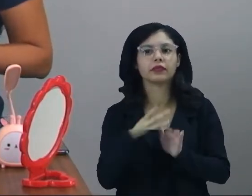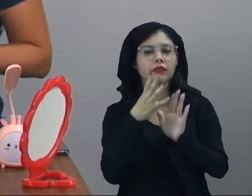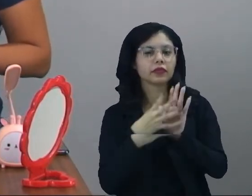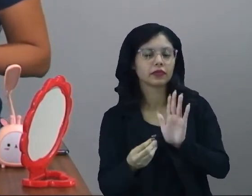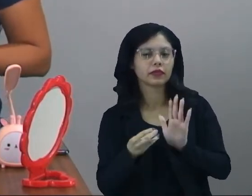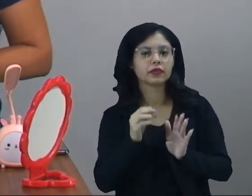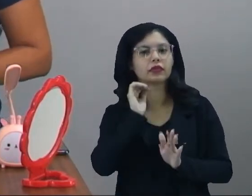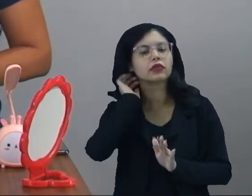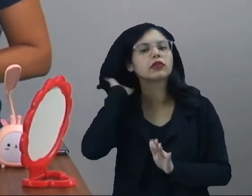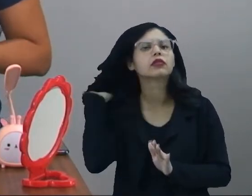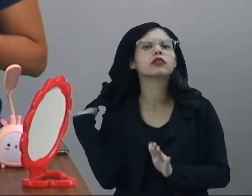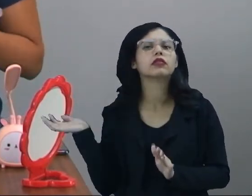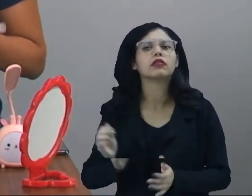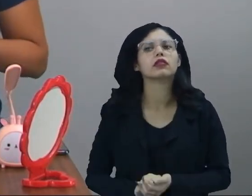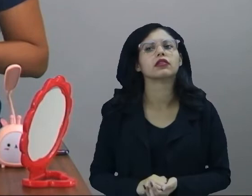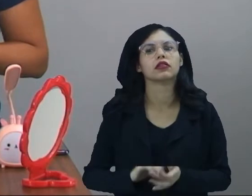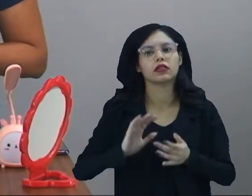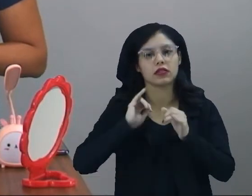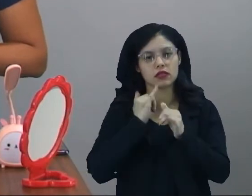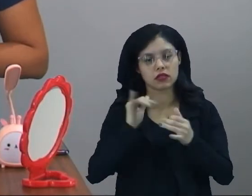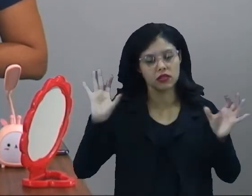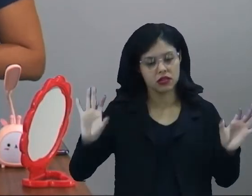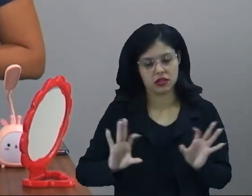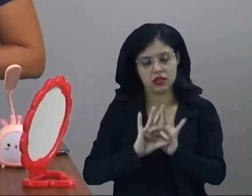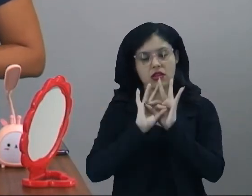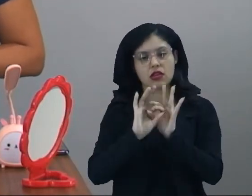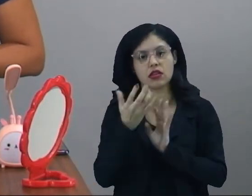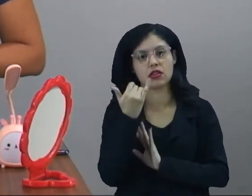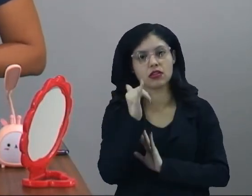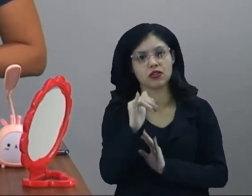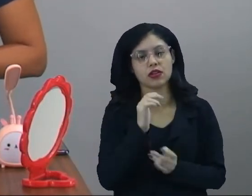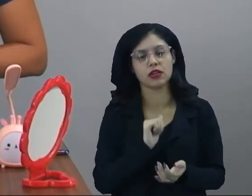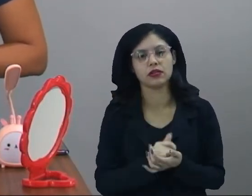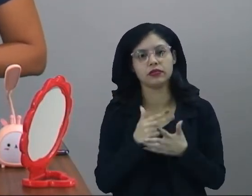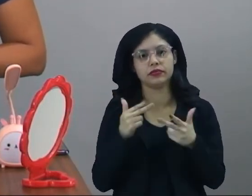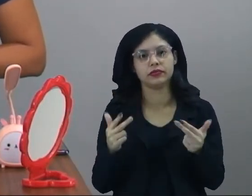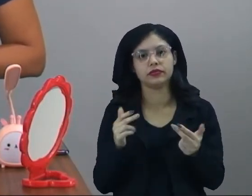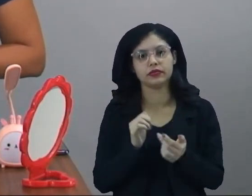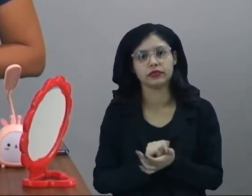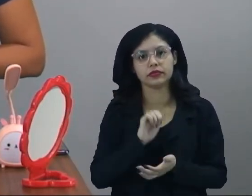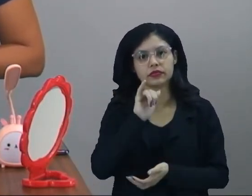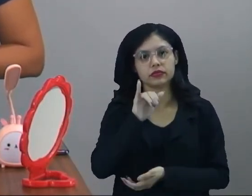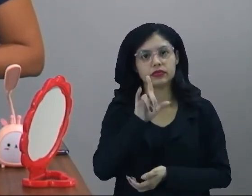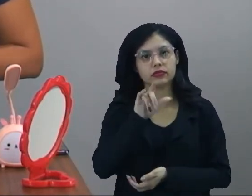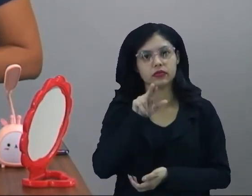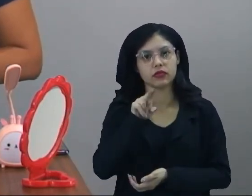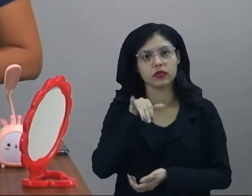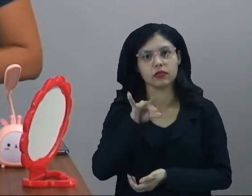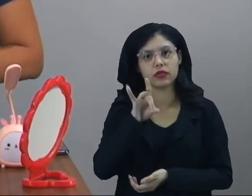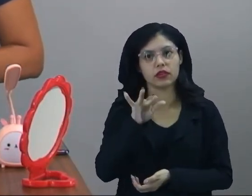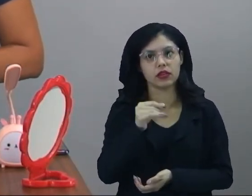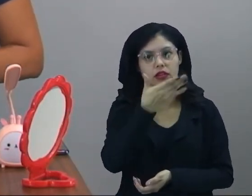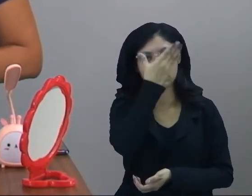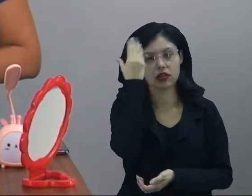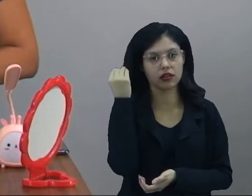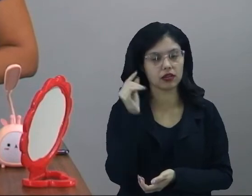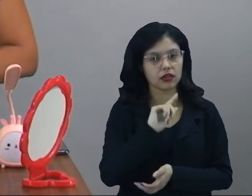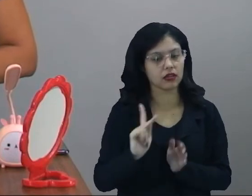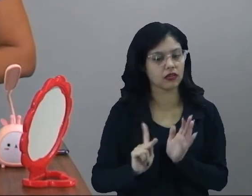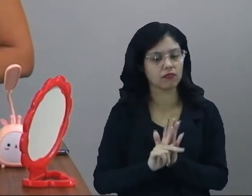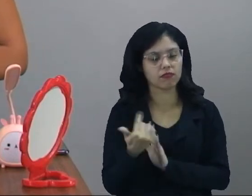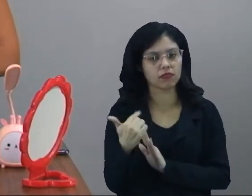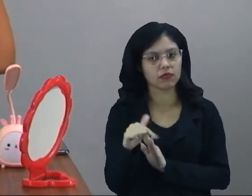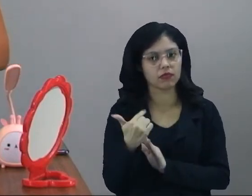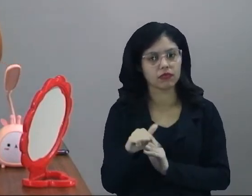luz apenas quando está conectada à energia, ela é um objeto iluminado, não tem luz